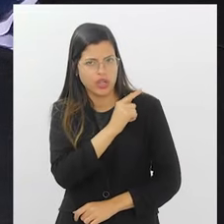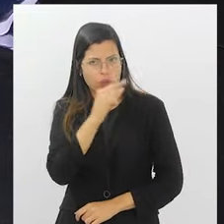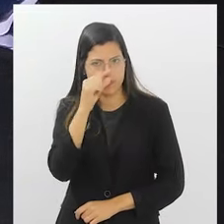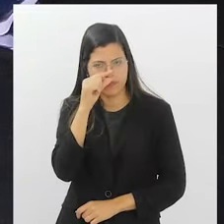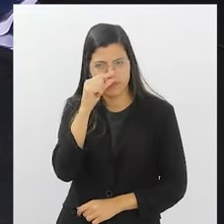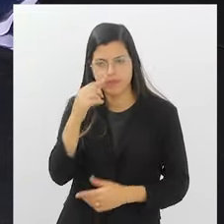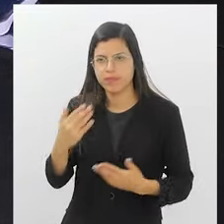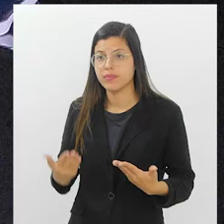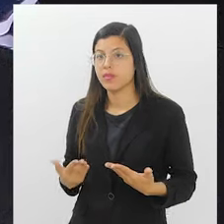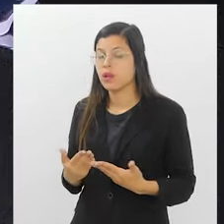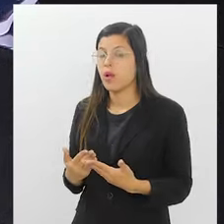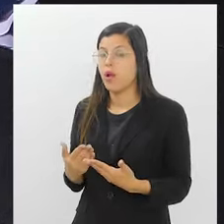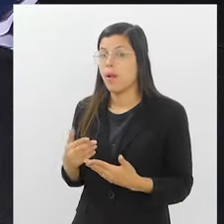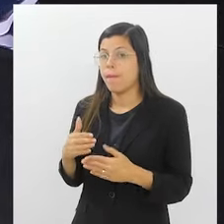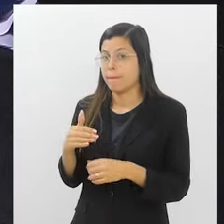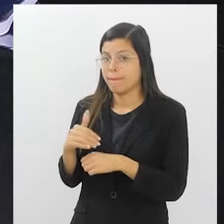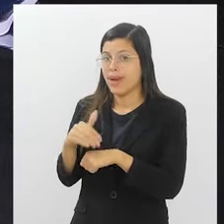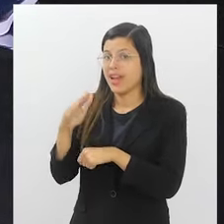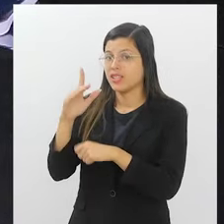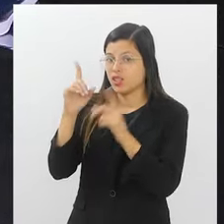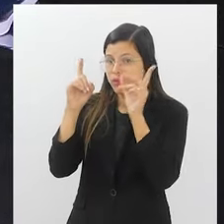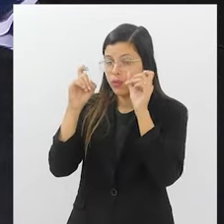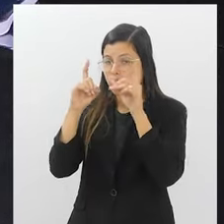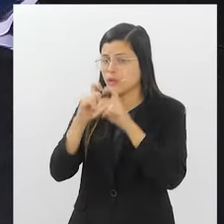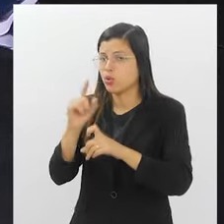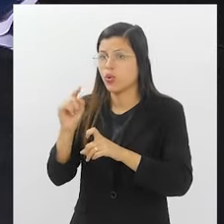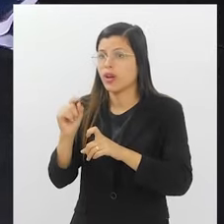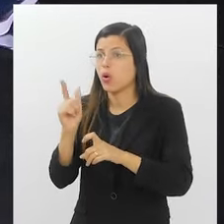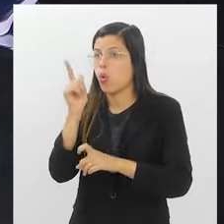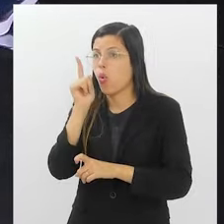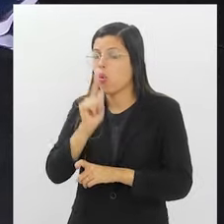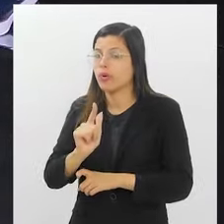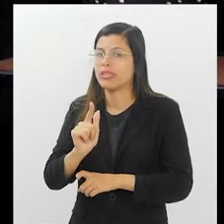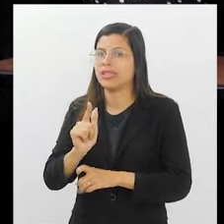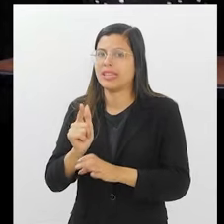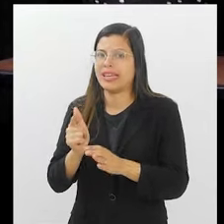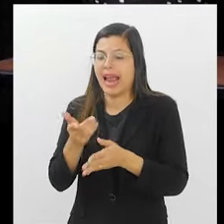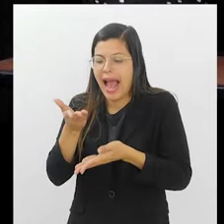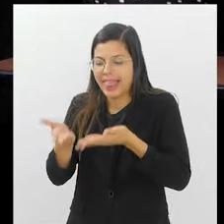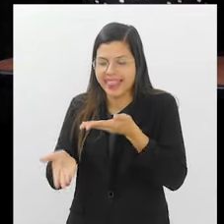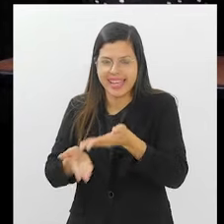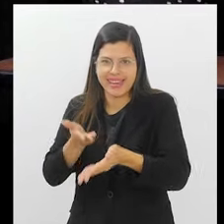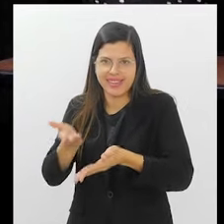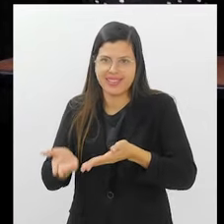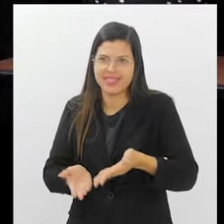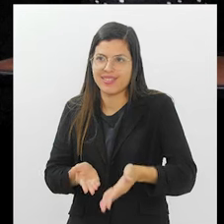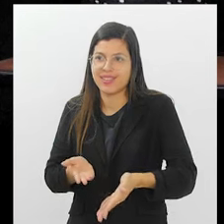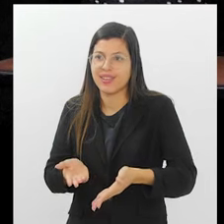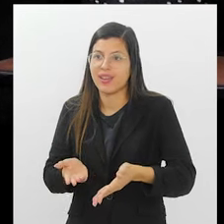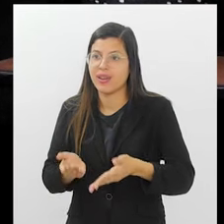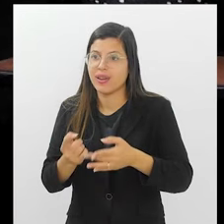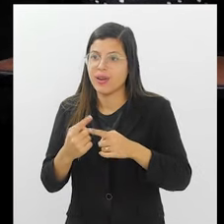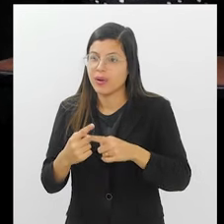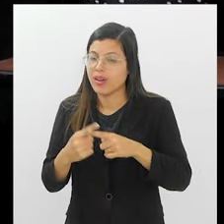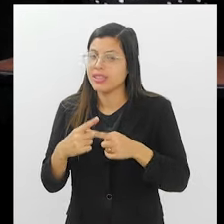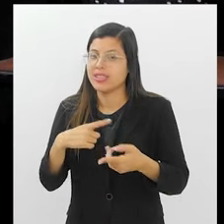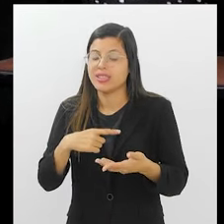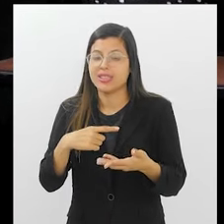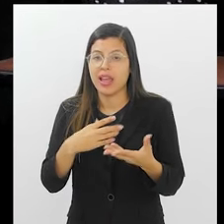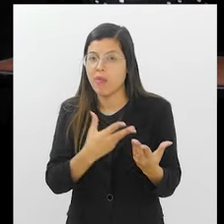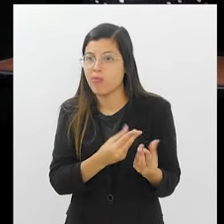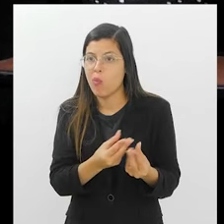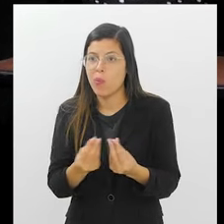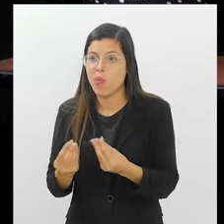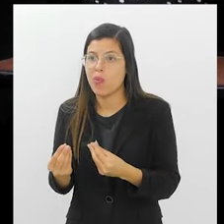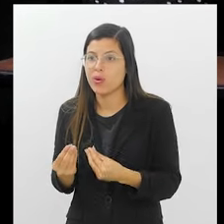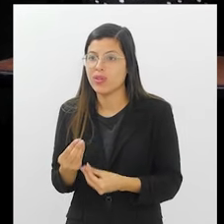nossa maior dificuldade é atender a demanda. Né? A demanda é crescente, eu não